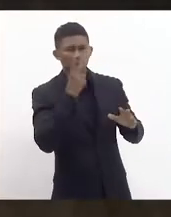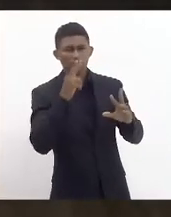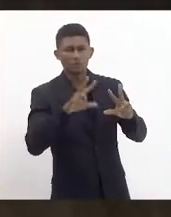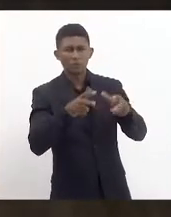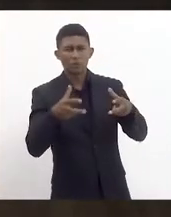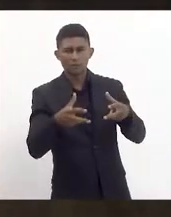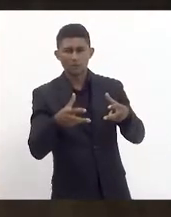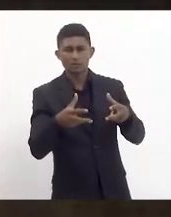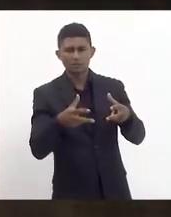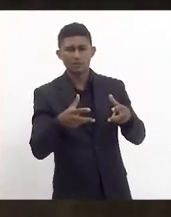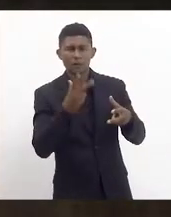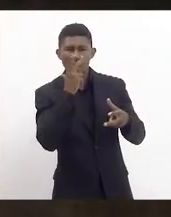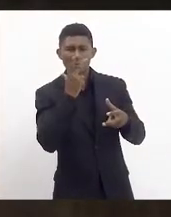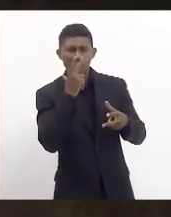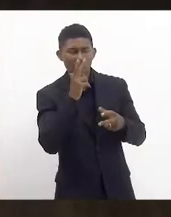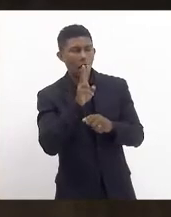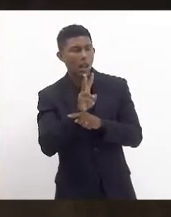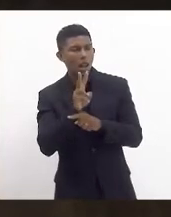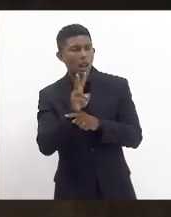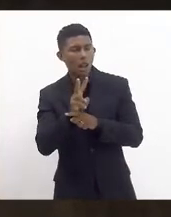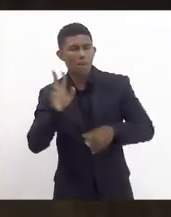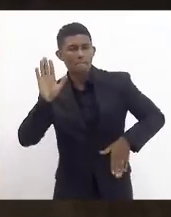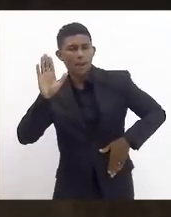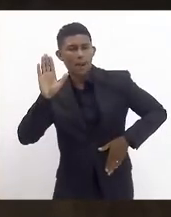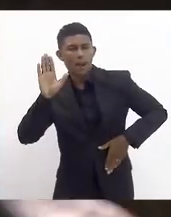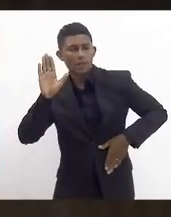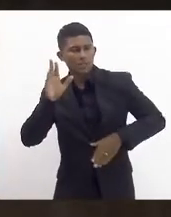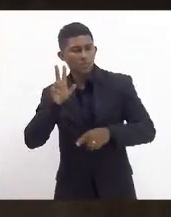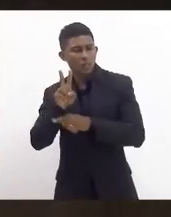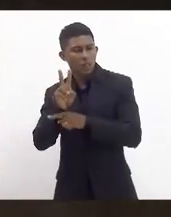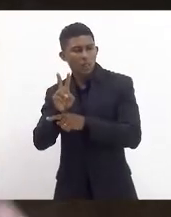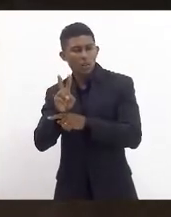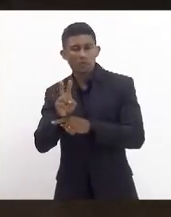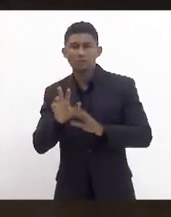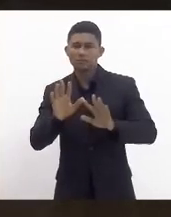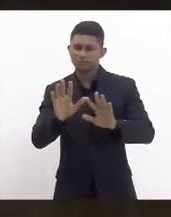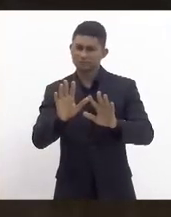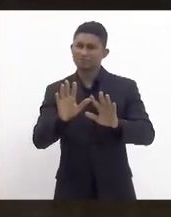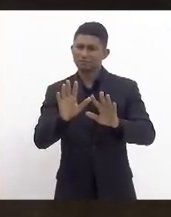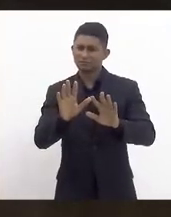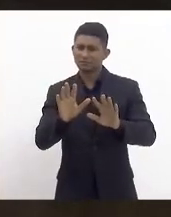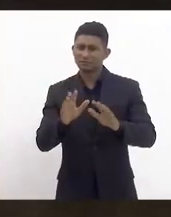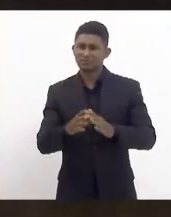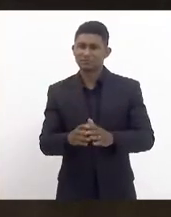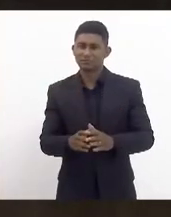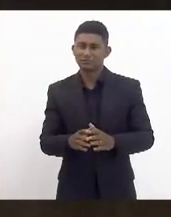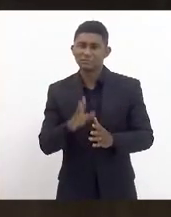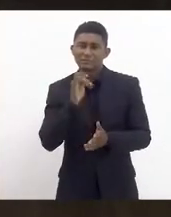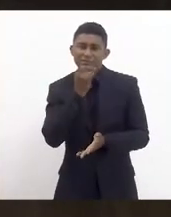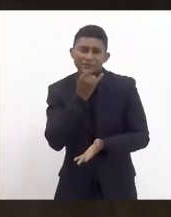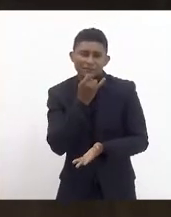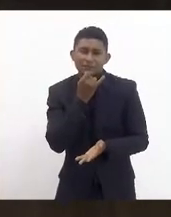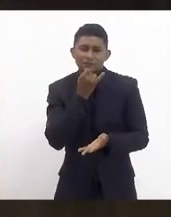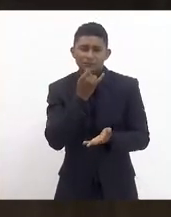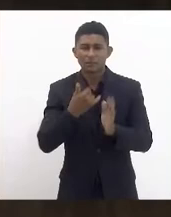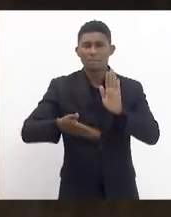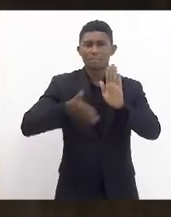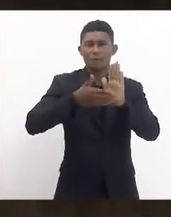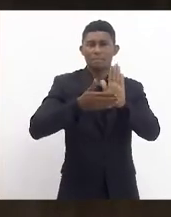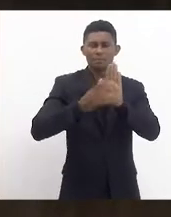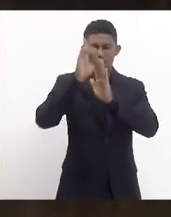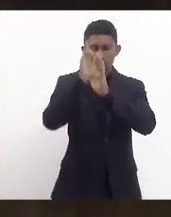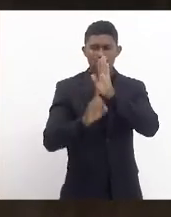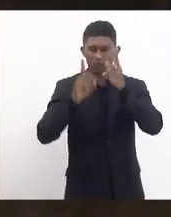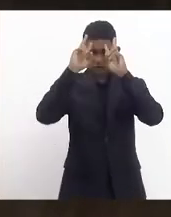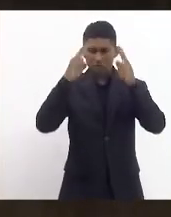defender tanto bandido, de repente não teria esse tipo de reação. Mas, infelizmente, a pauta de direitos humanos, de